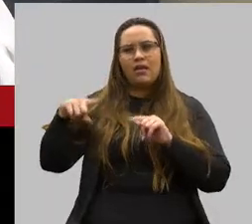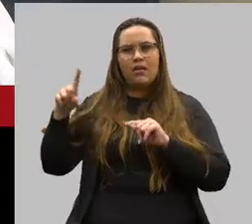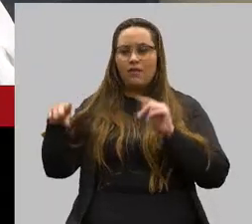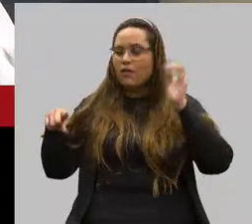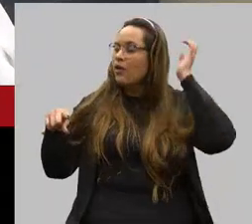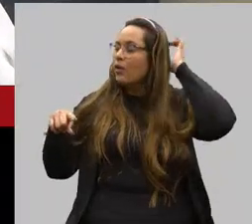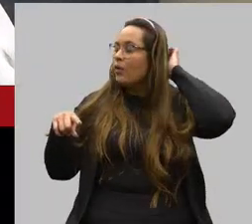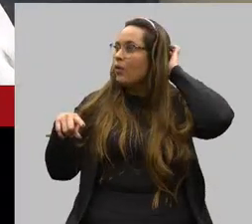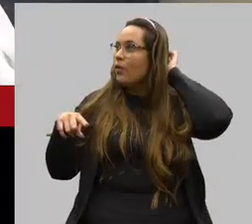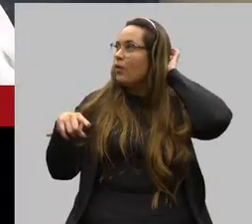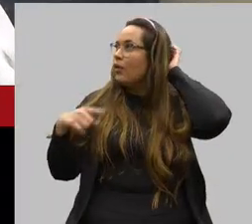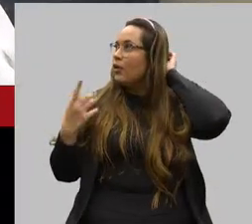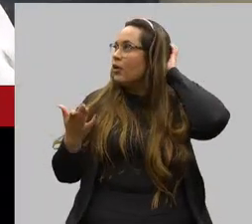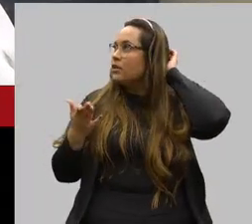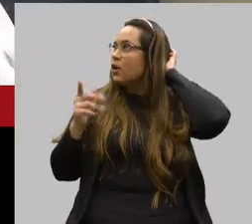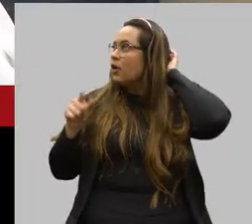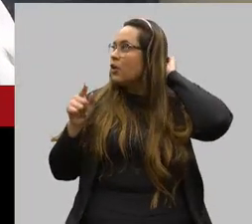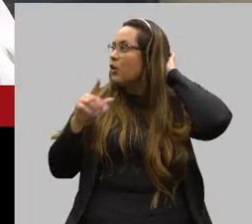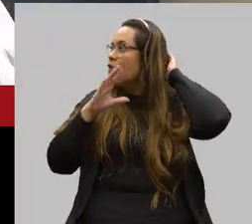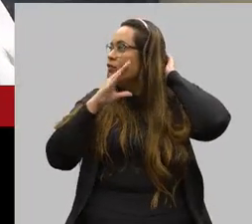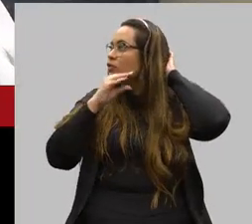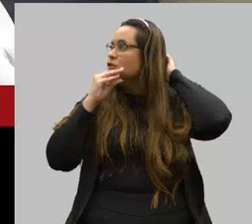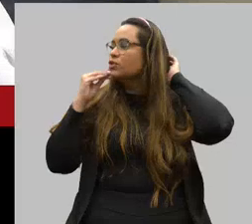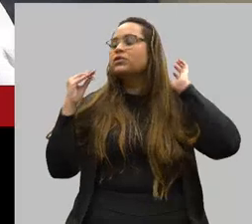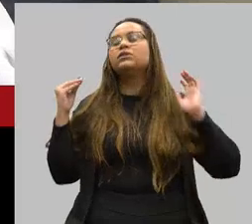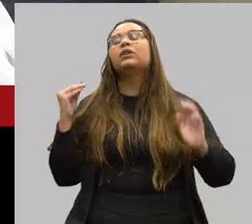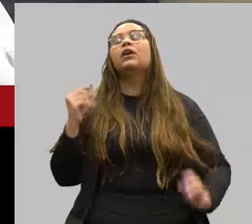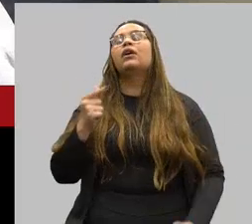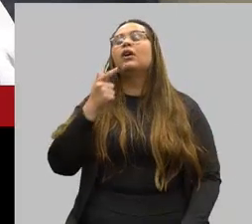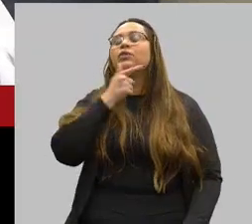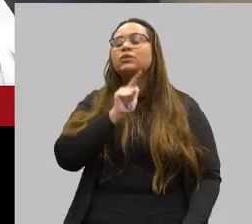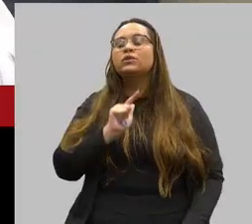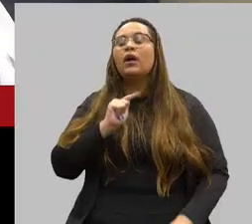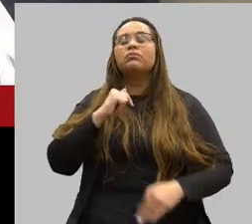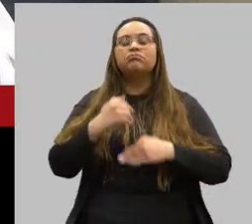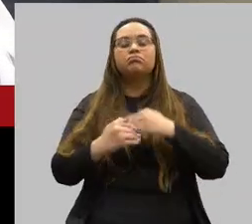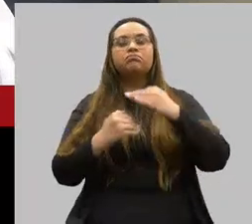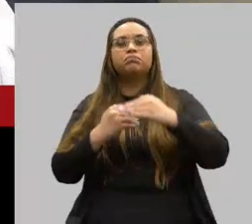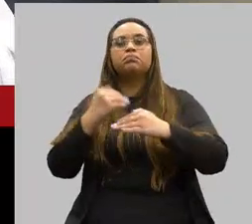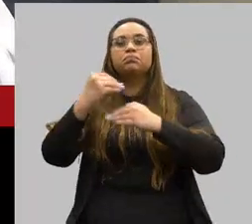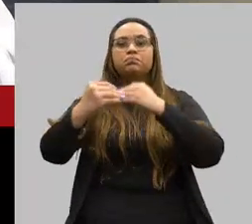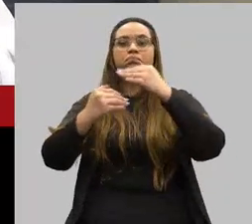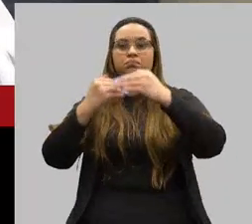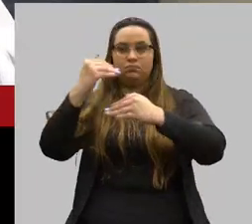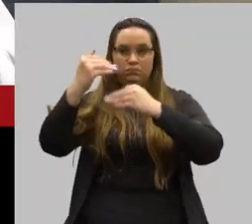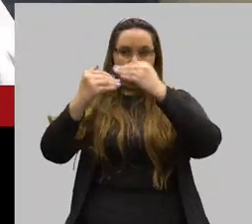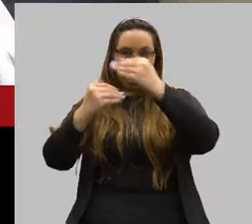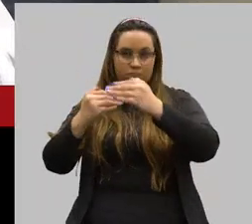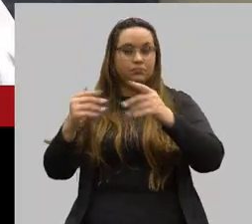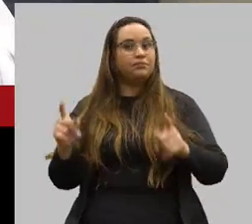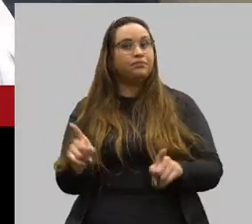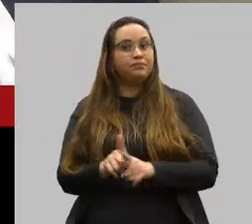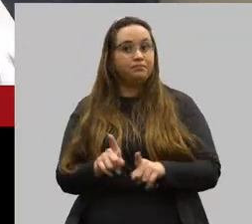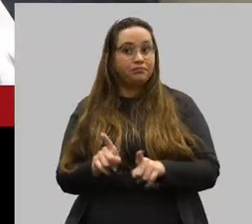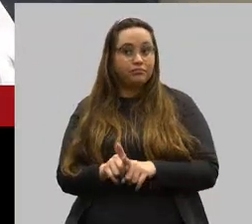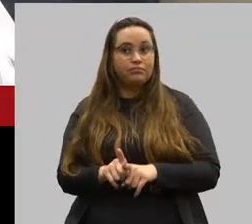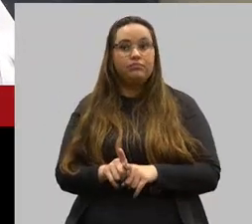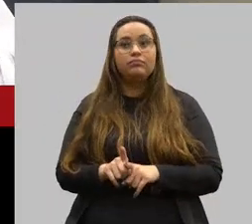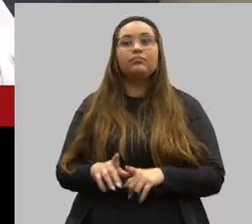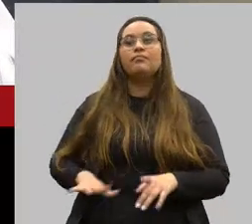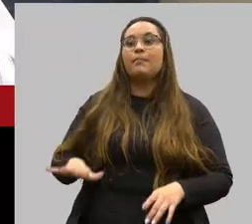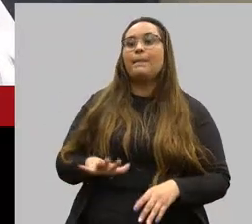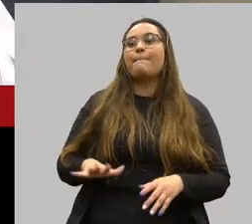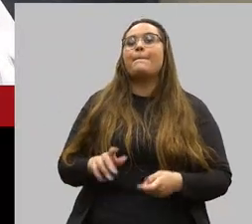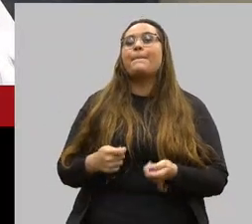então que o servidor ele progride anualmente a cada um desses graus e da mesma maneira no quadro administrativo